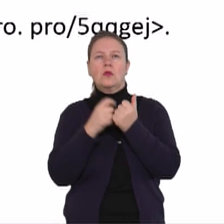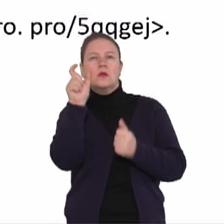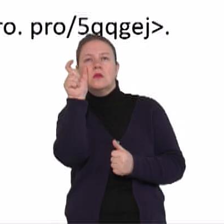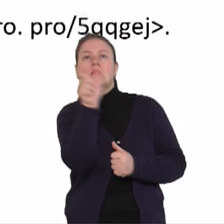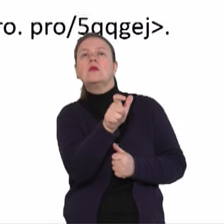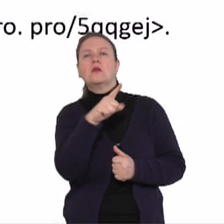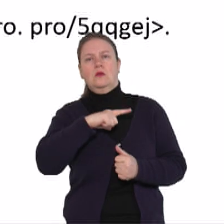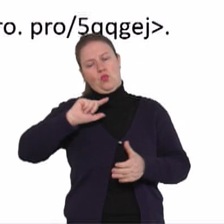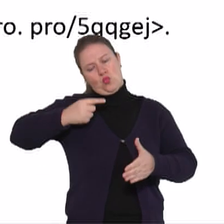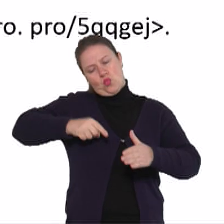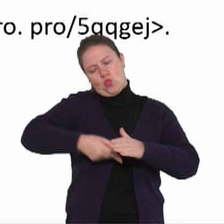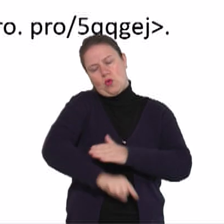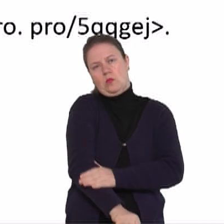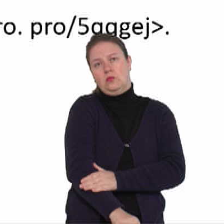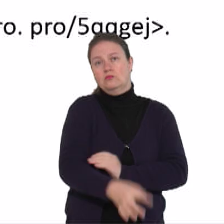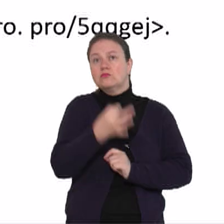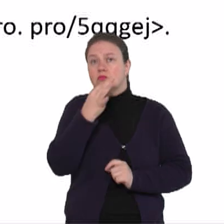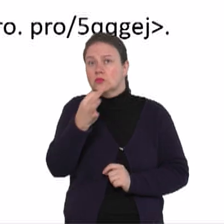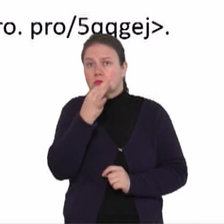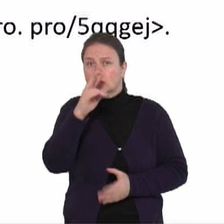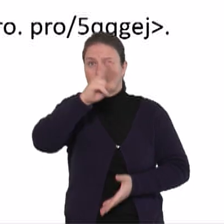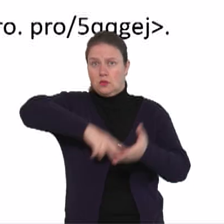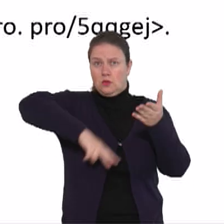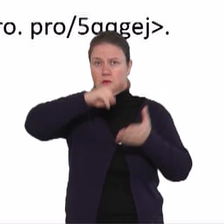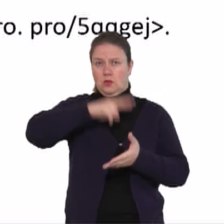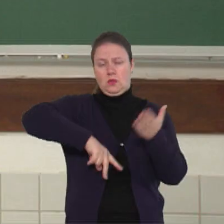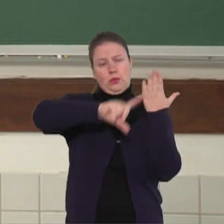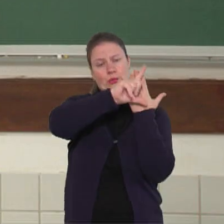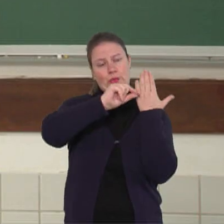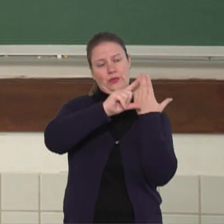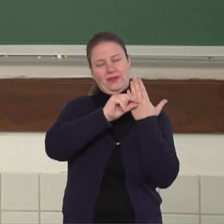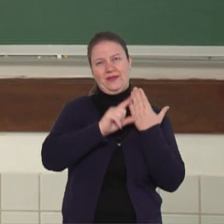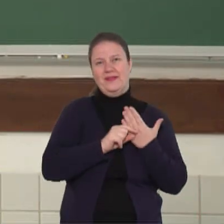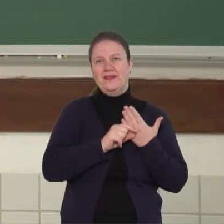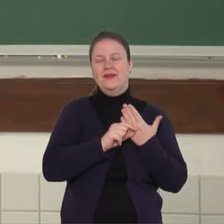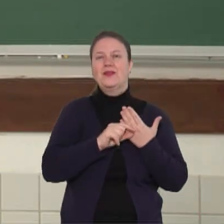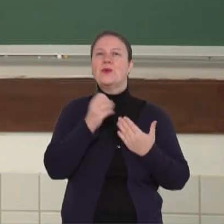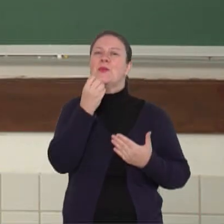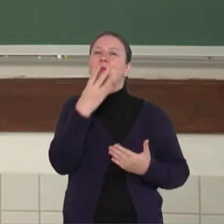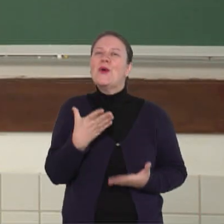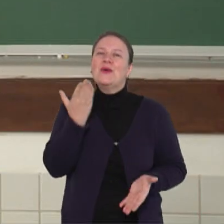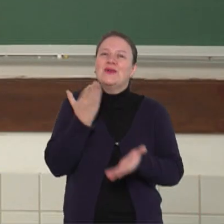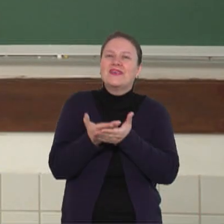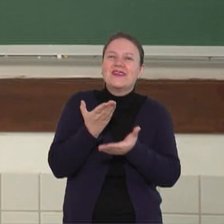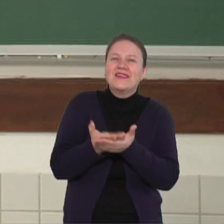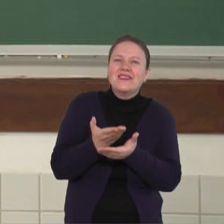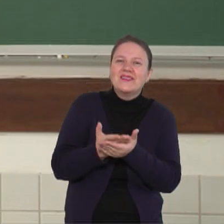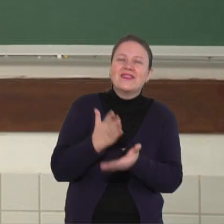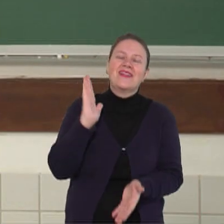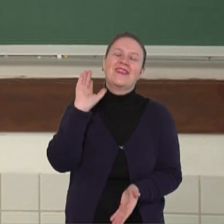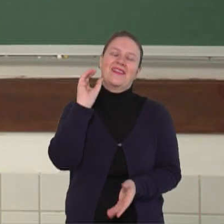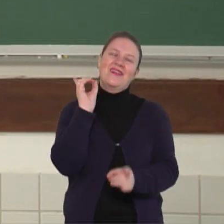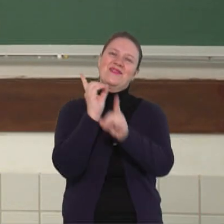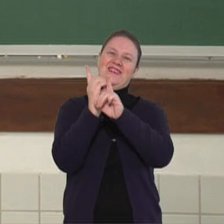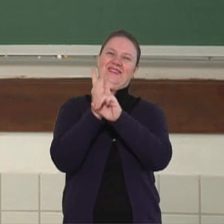seus conhecimentos. Eu sugiro que leiam essas obras. Bom estudo para vocês e até a próxima aula.